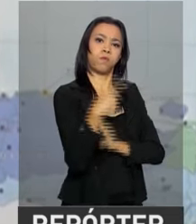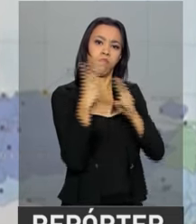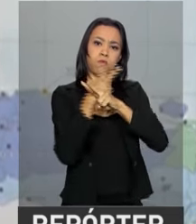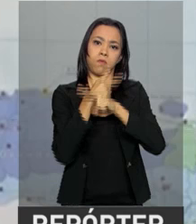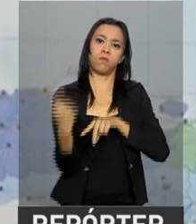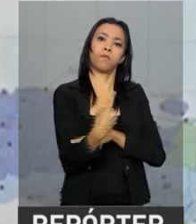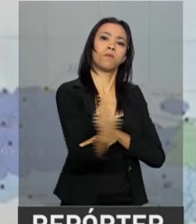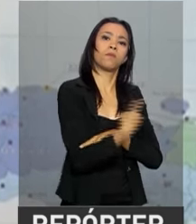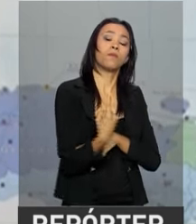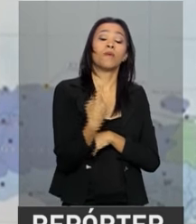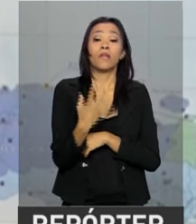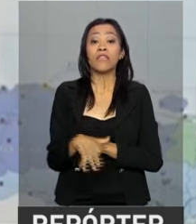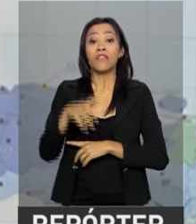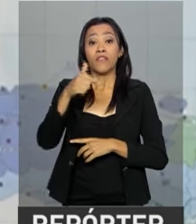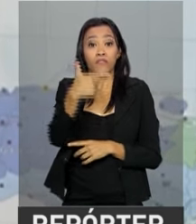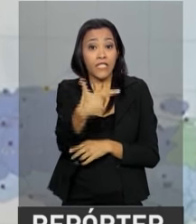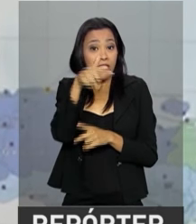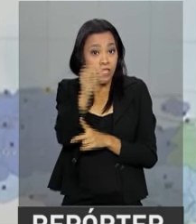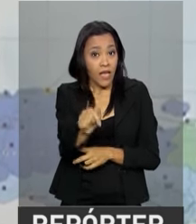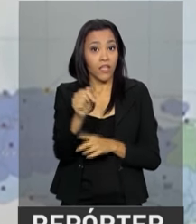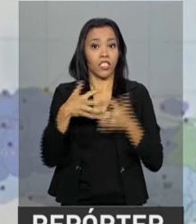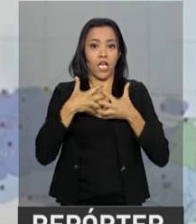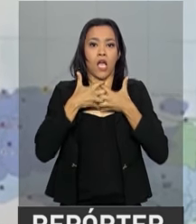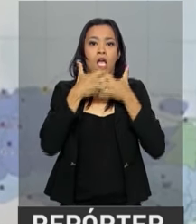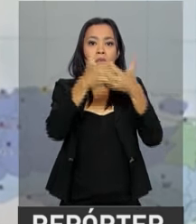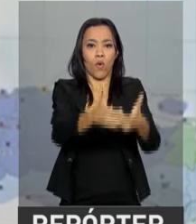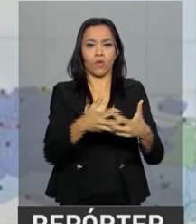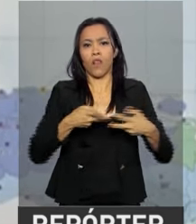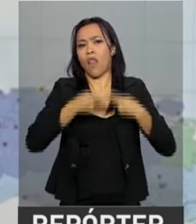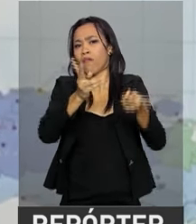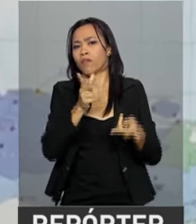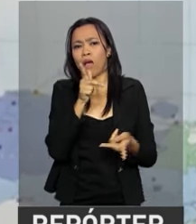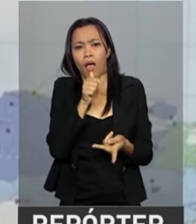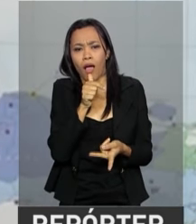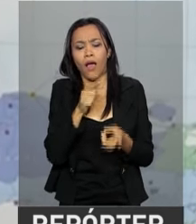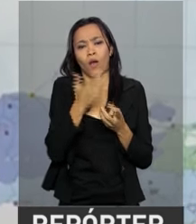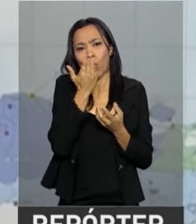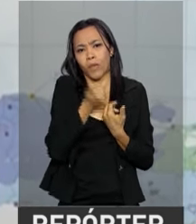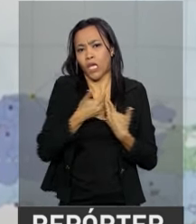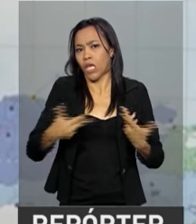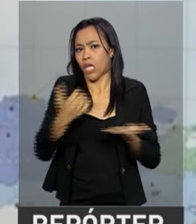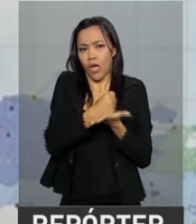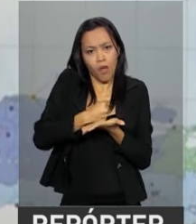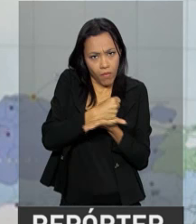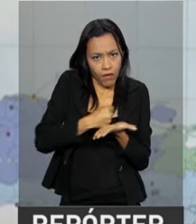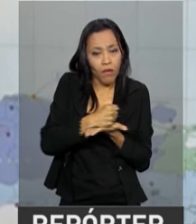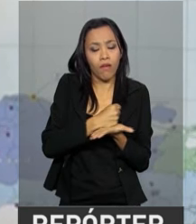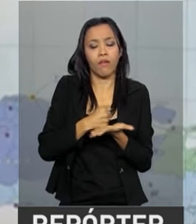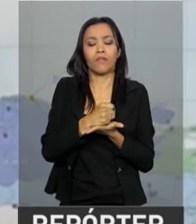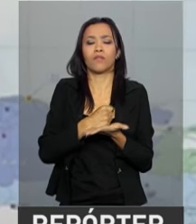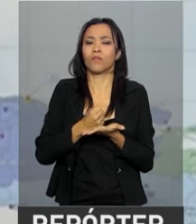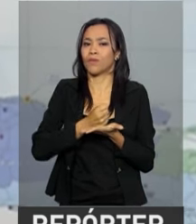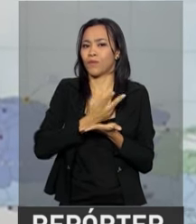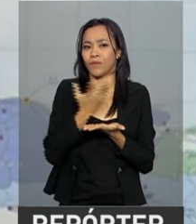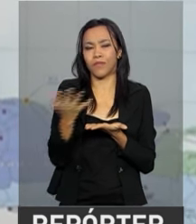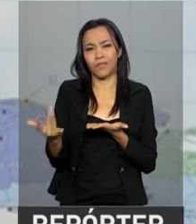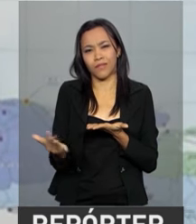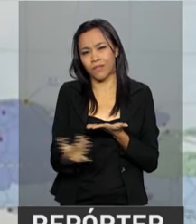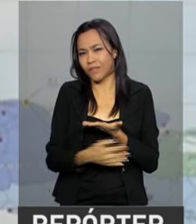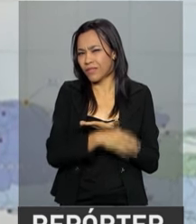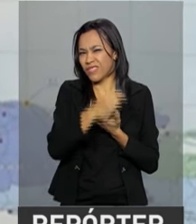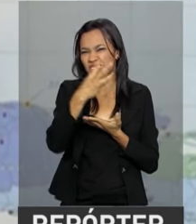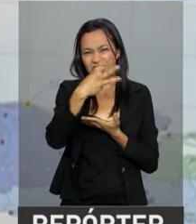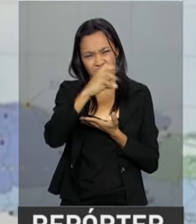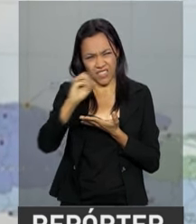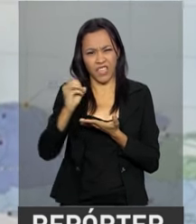Cerca de 27 caminhões levando água, alimento e remédios. Em torno de 300